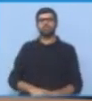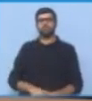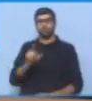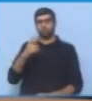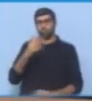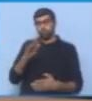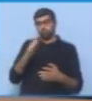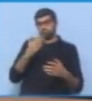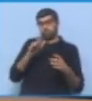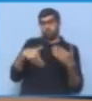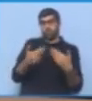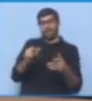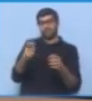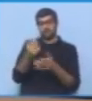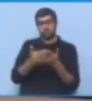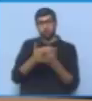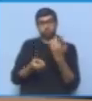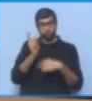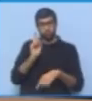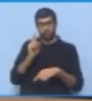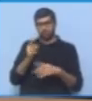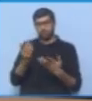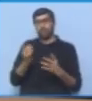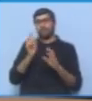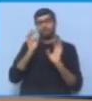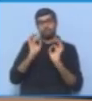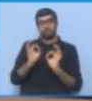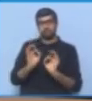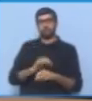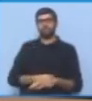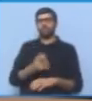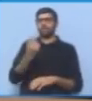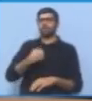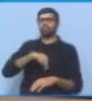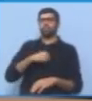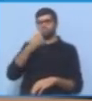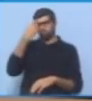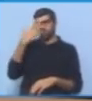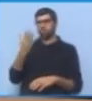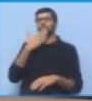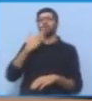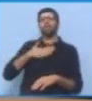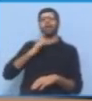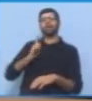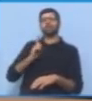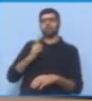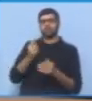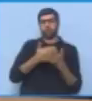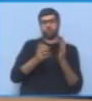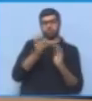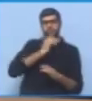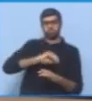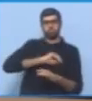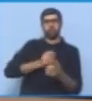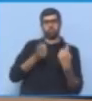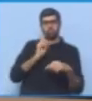não é propriamente económico, mas de sentido de vida. Exatamente, exatamente. Mas a questão é que temos que logo perceber que se calhar o maior ganho não está exatamente na economia.